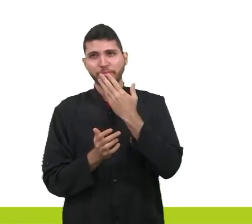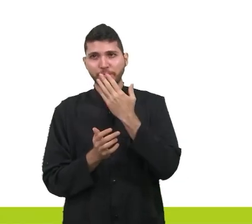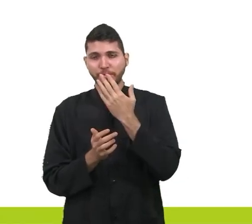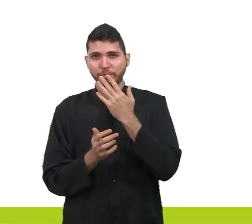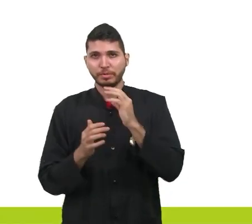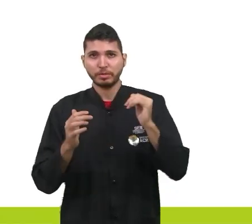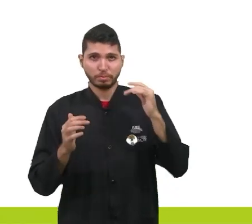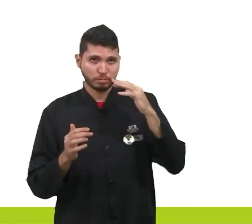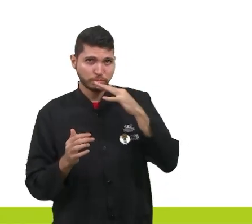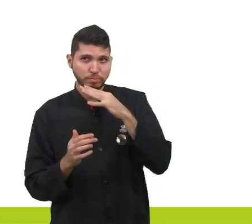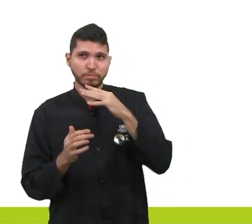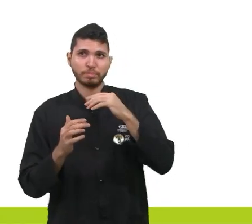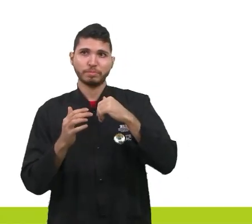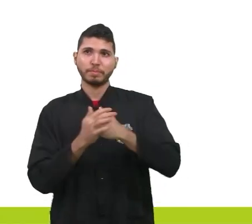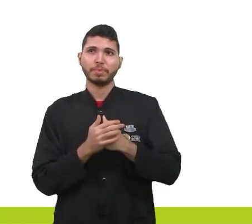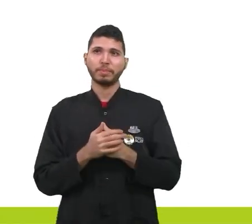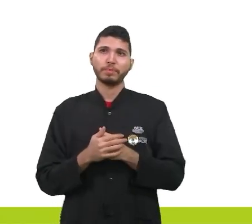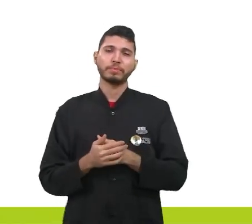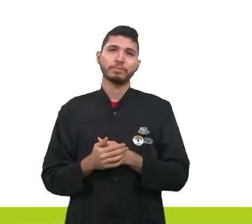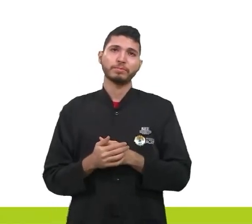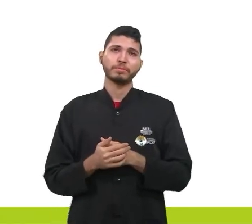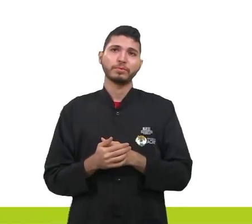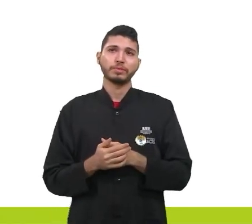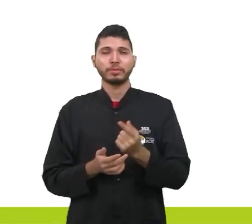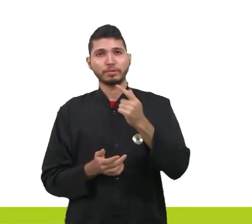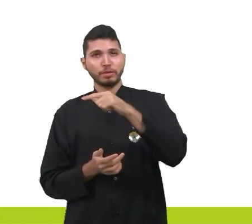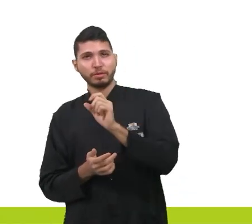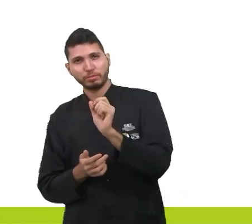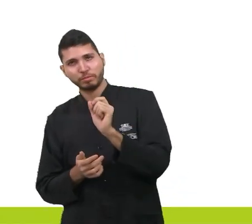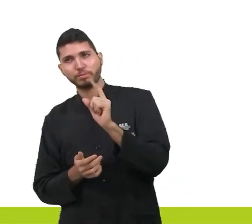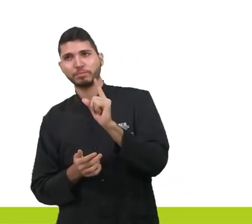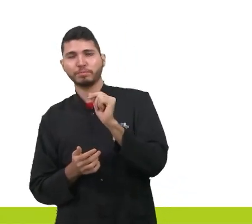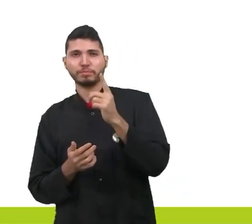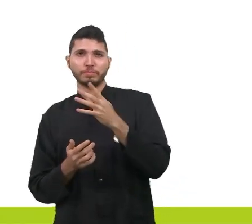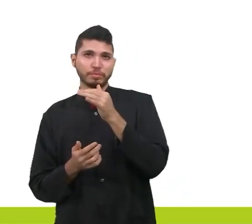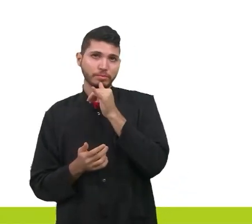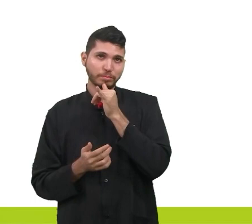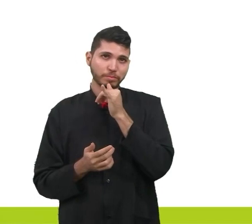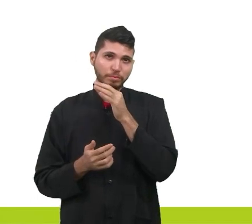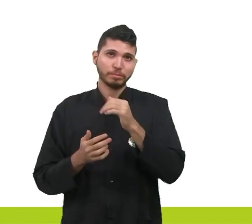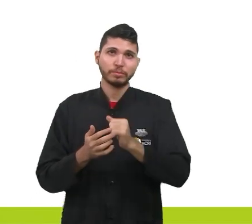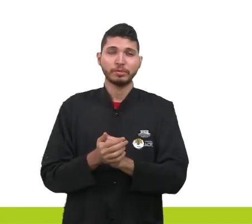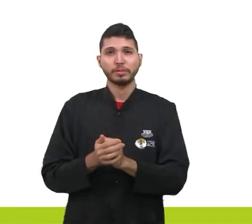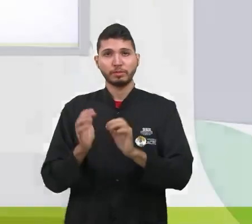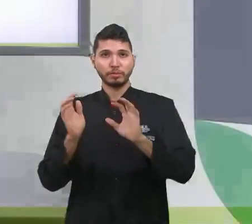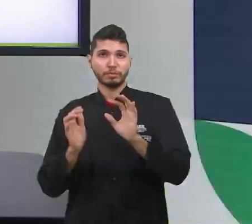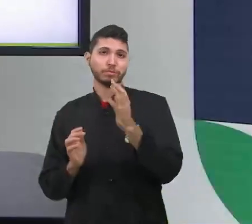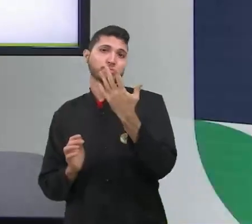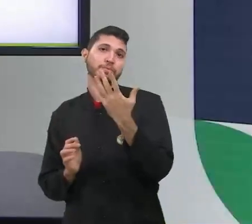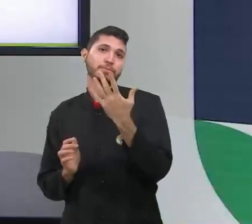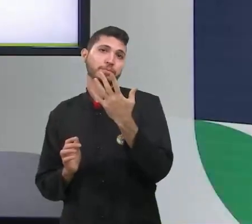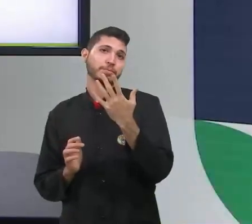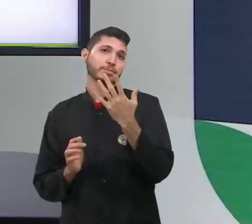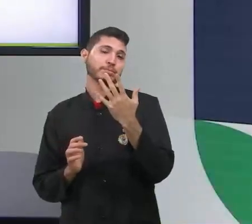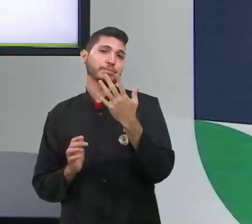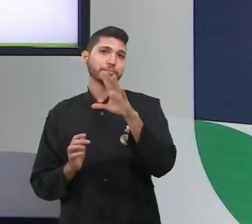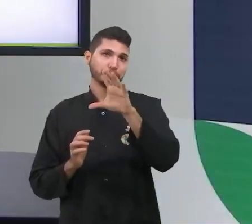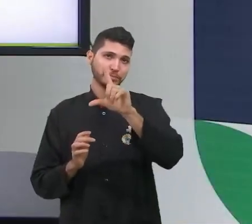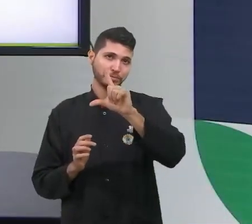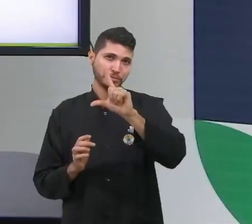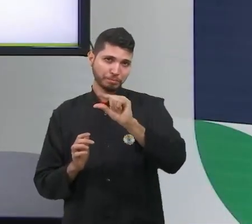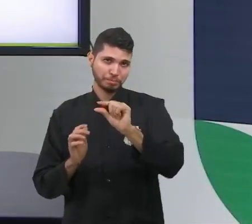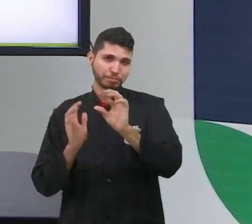região chamada de média latitude, pessoal. É onde nós vamos ter, por exemplo, a ocorrência de climas mais amenos, como o